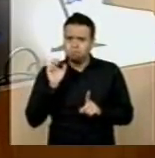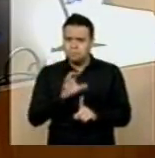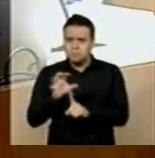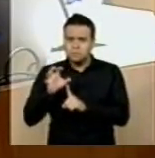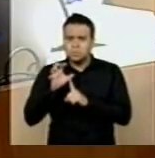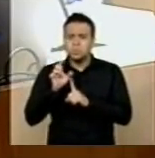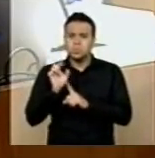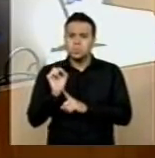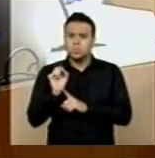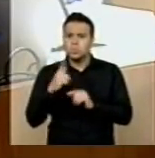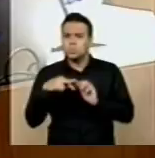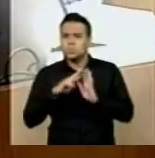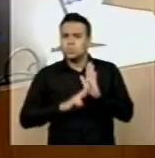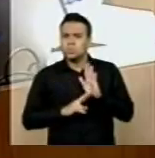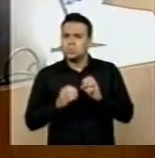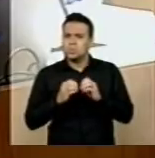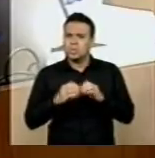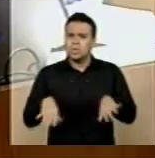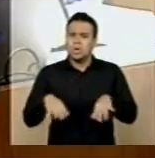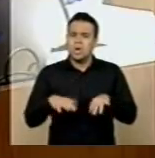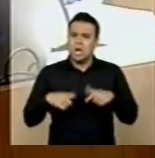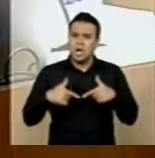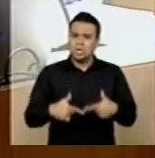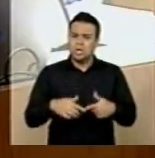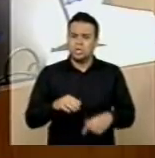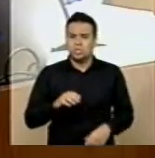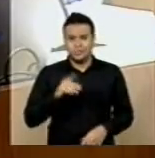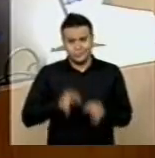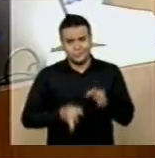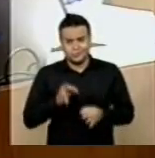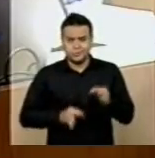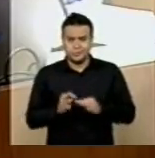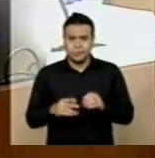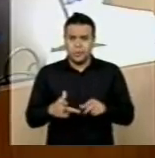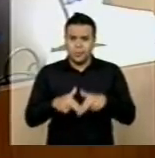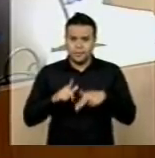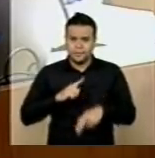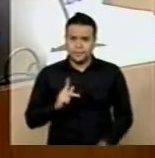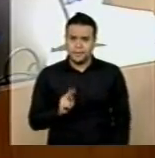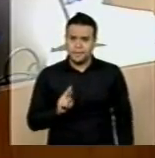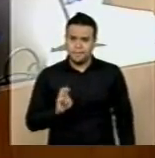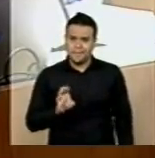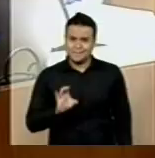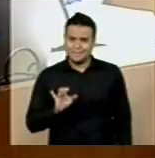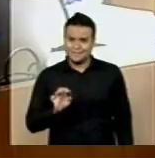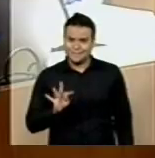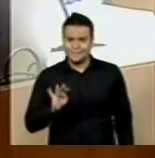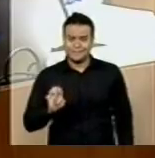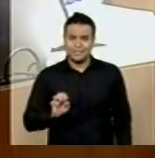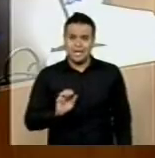a atividade jurisdicional. Há um precedente já nessa corte, quando a AMB